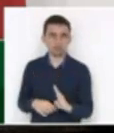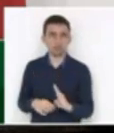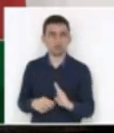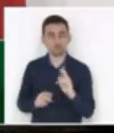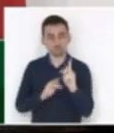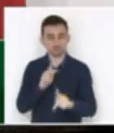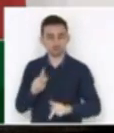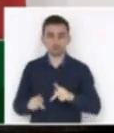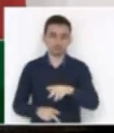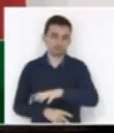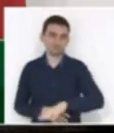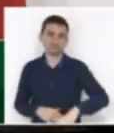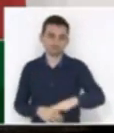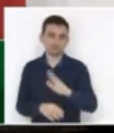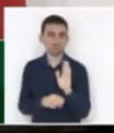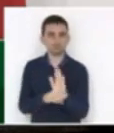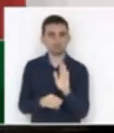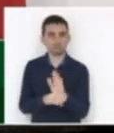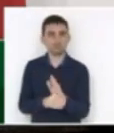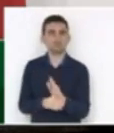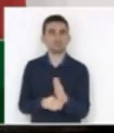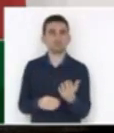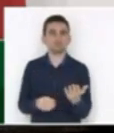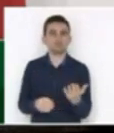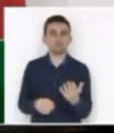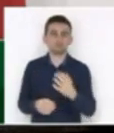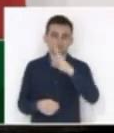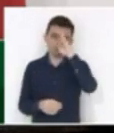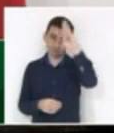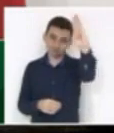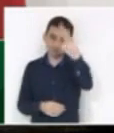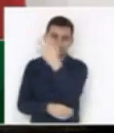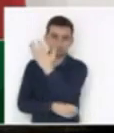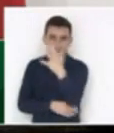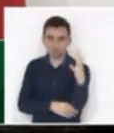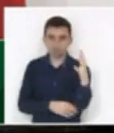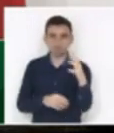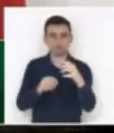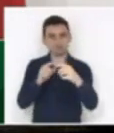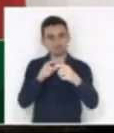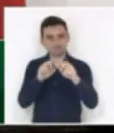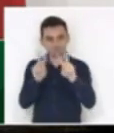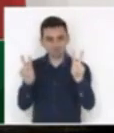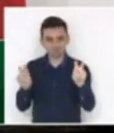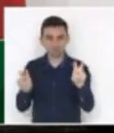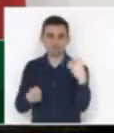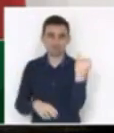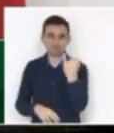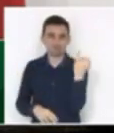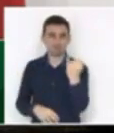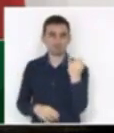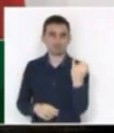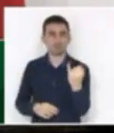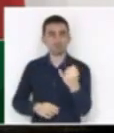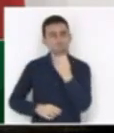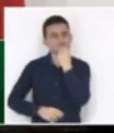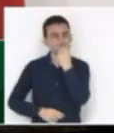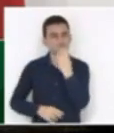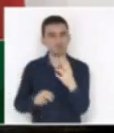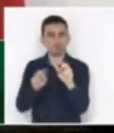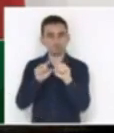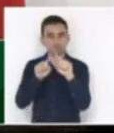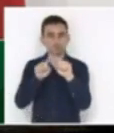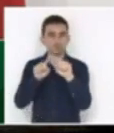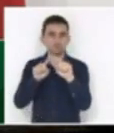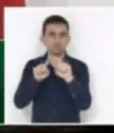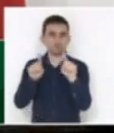e, acima de tudo, pelas questões ambientais, né, como um excelente servidor do